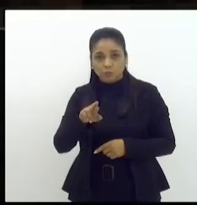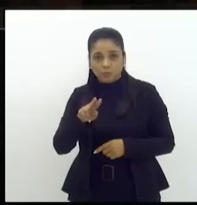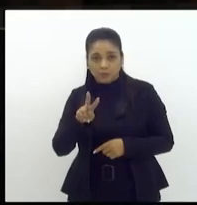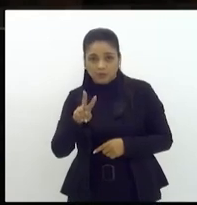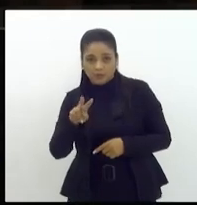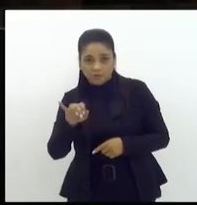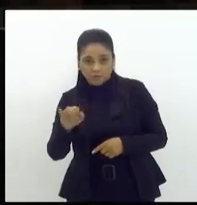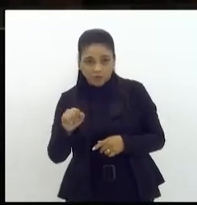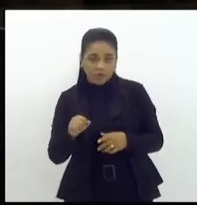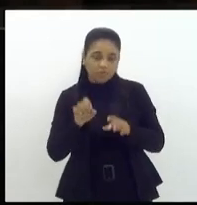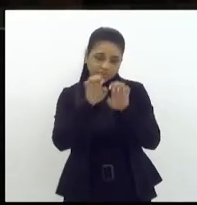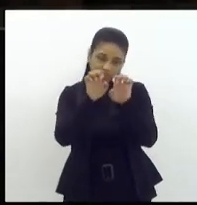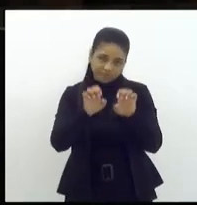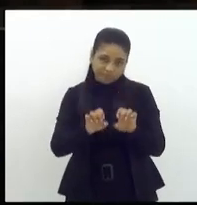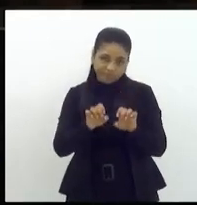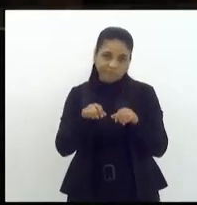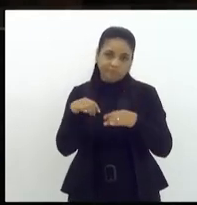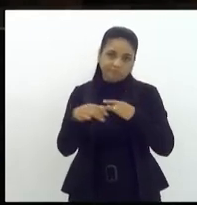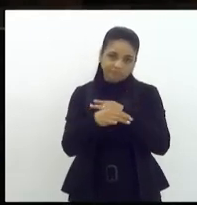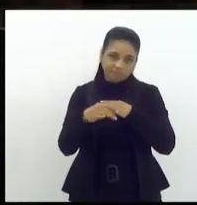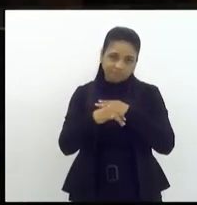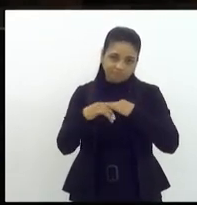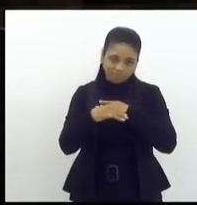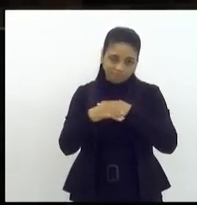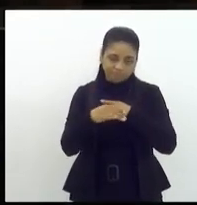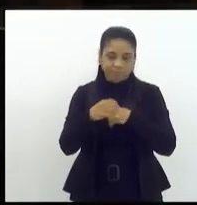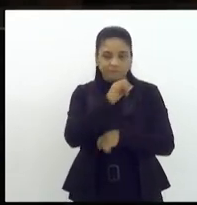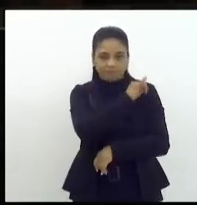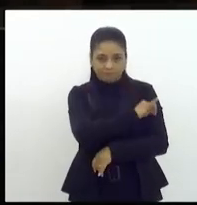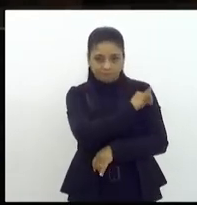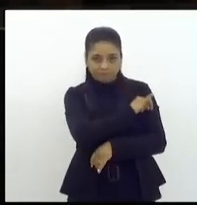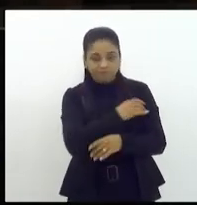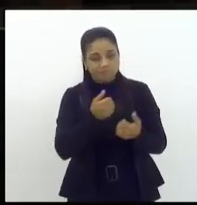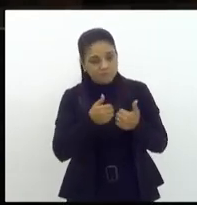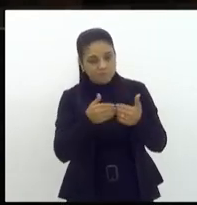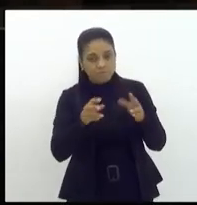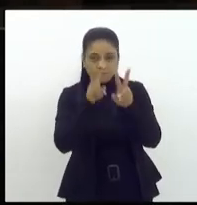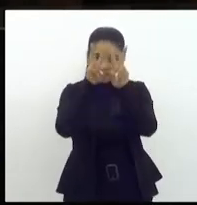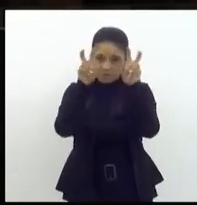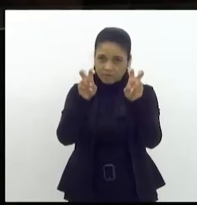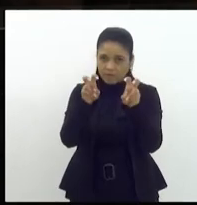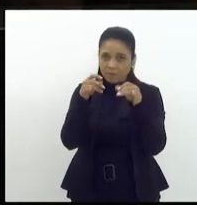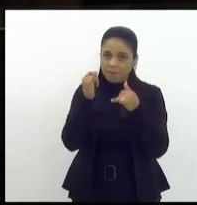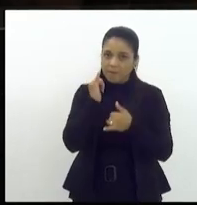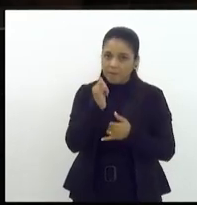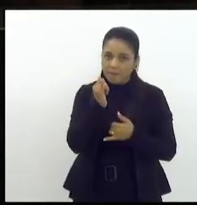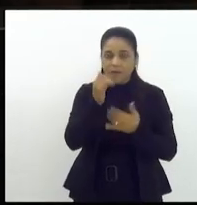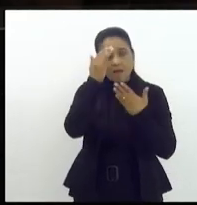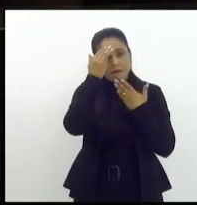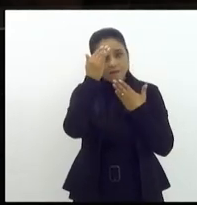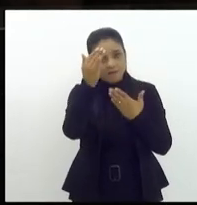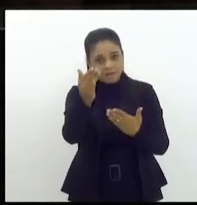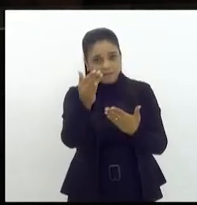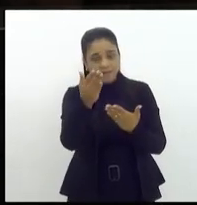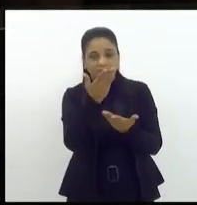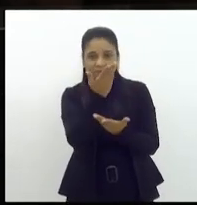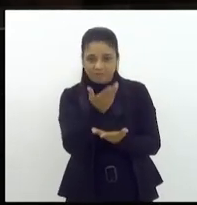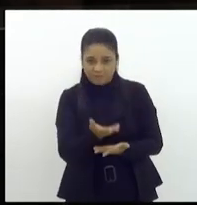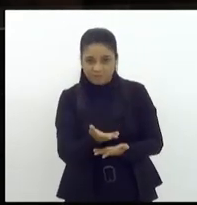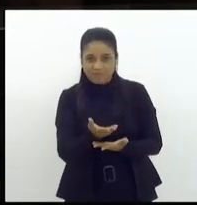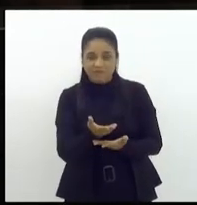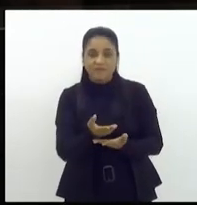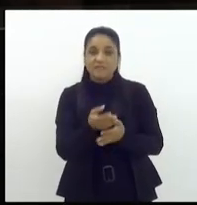região metropolitana queria abrir o dia de hoje com esse tema agradecendo a vossa excelência